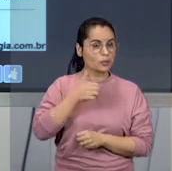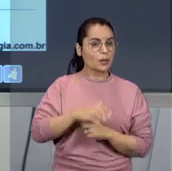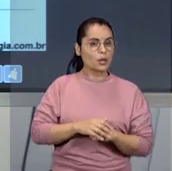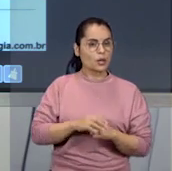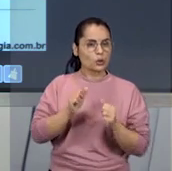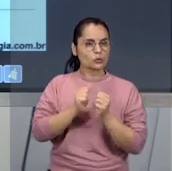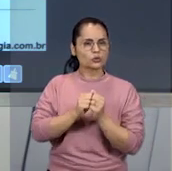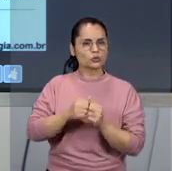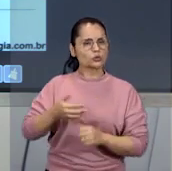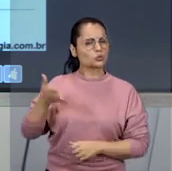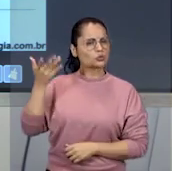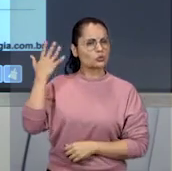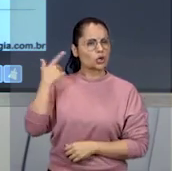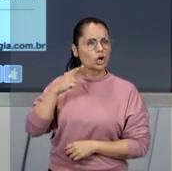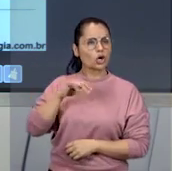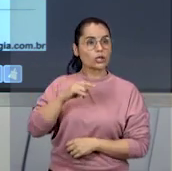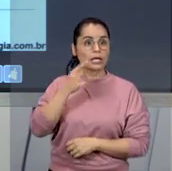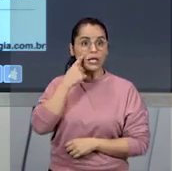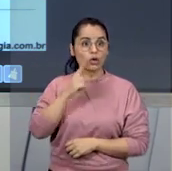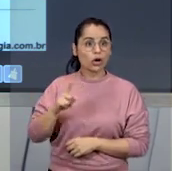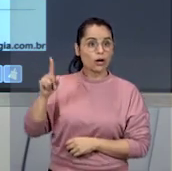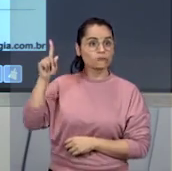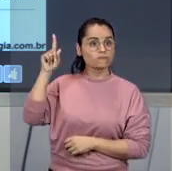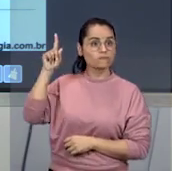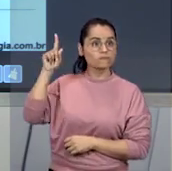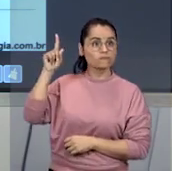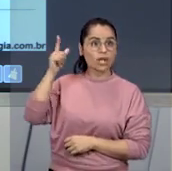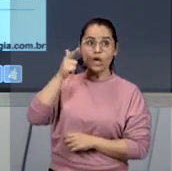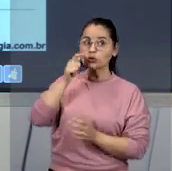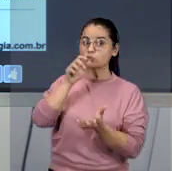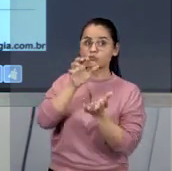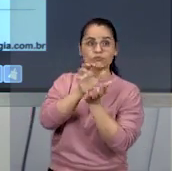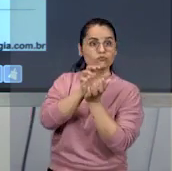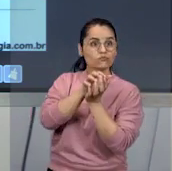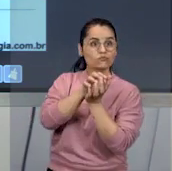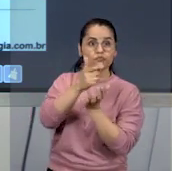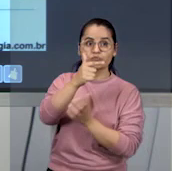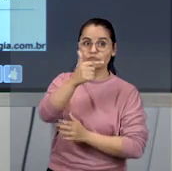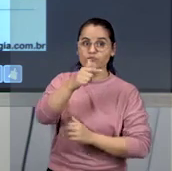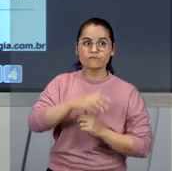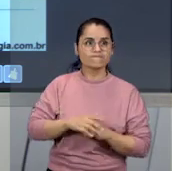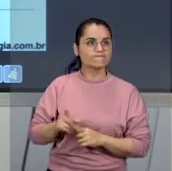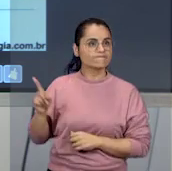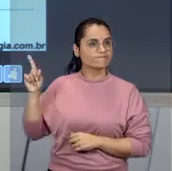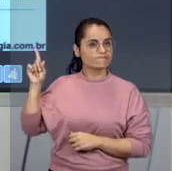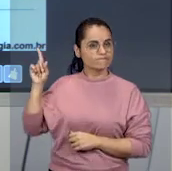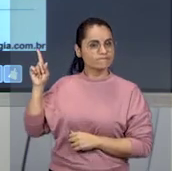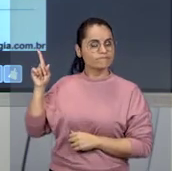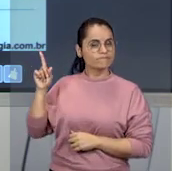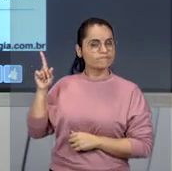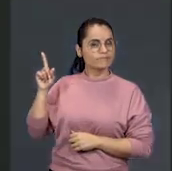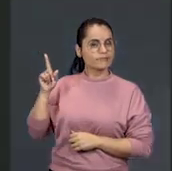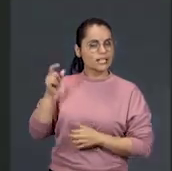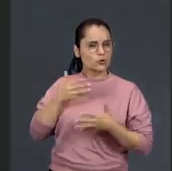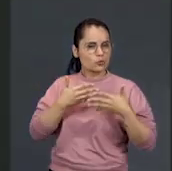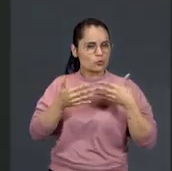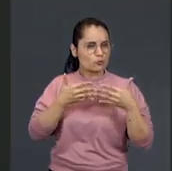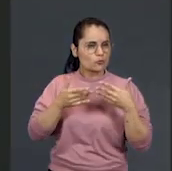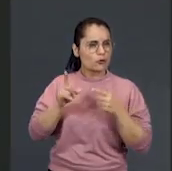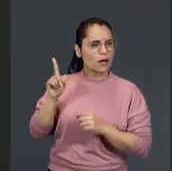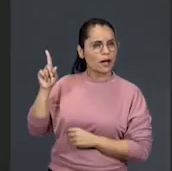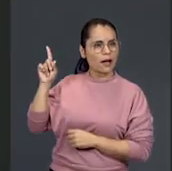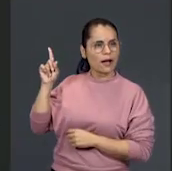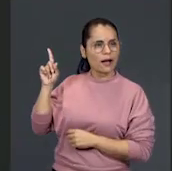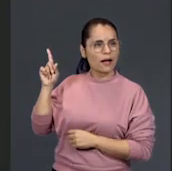cordados. Aí vem os peixes, aqui, ó, peixes sem mandíbulas, tá vendo? Peixes cartilaginosos,